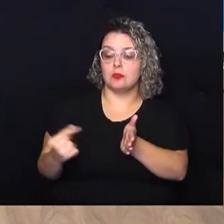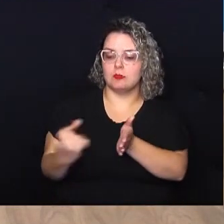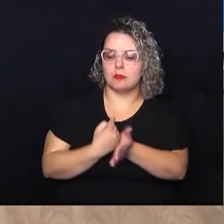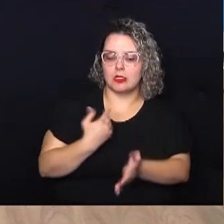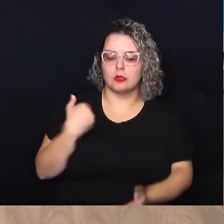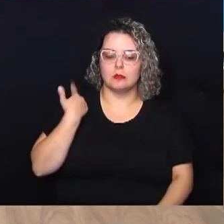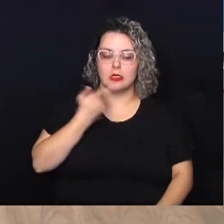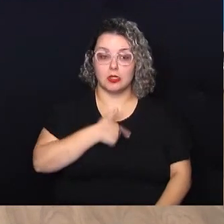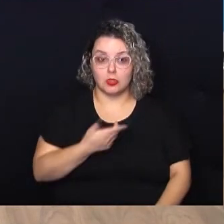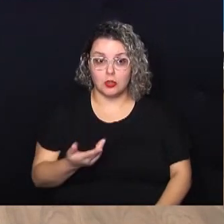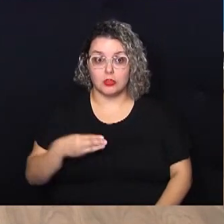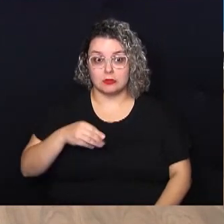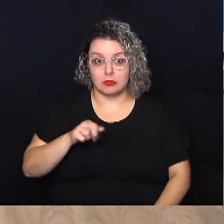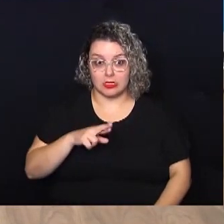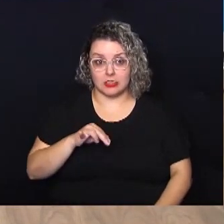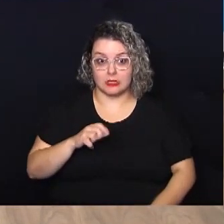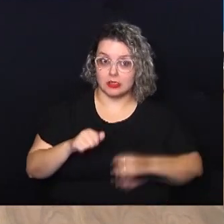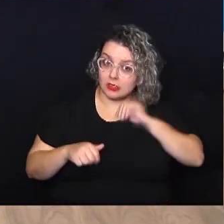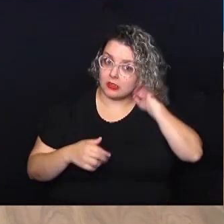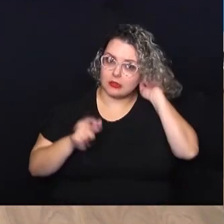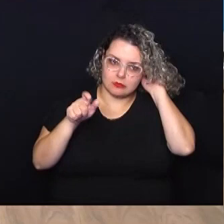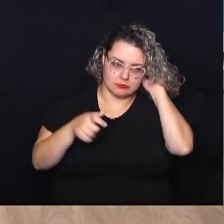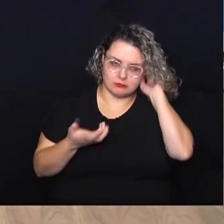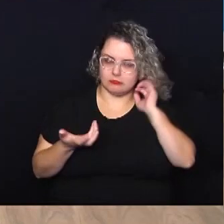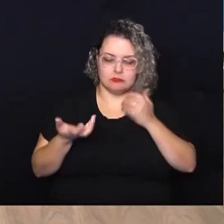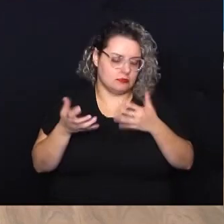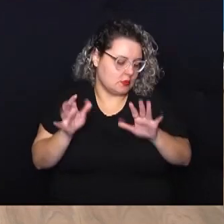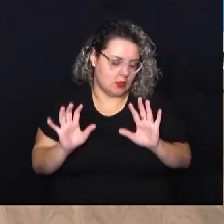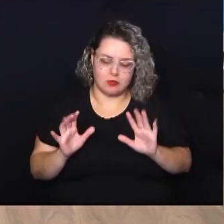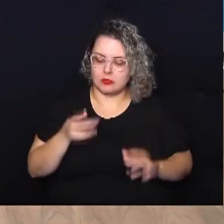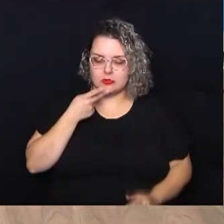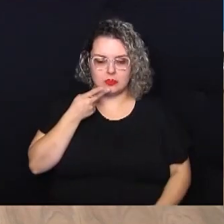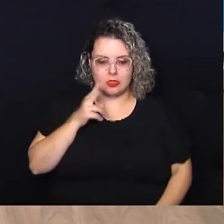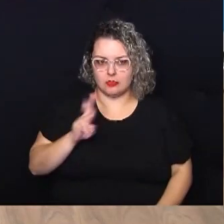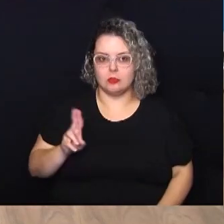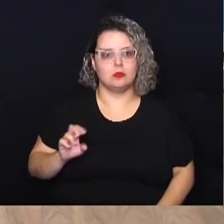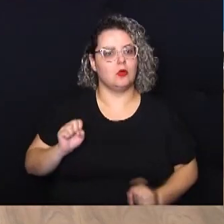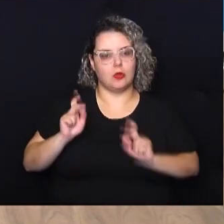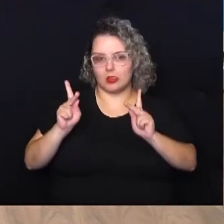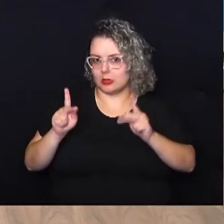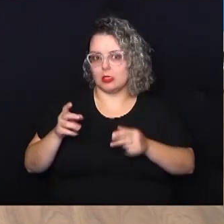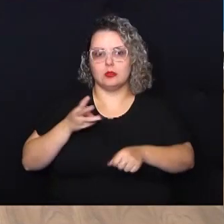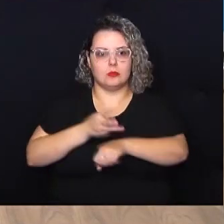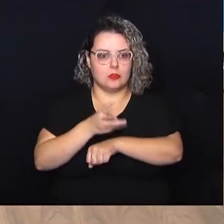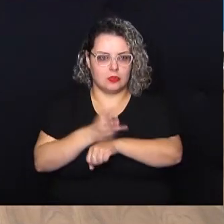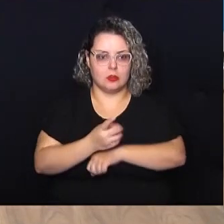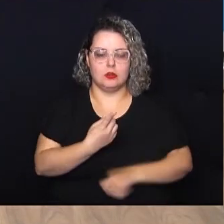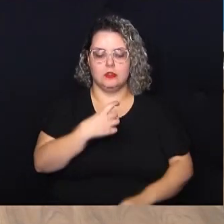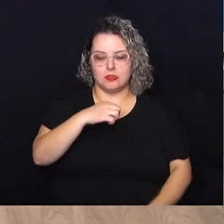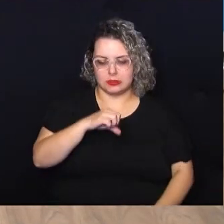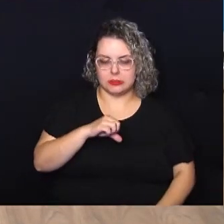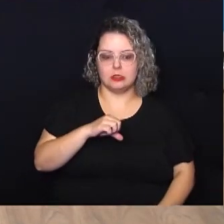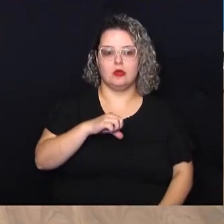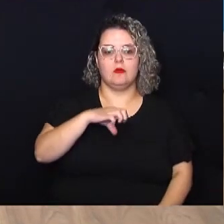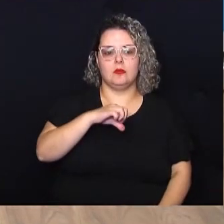para a gente, Mariana. A pessoa ela não quis se identificar, não tem problema, mandou através do nosso WhatsApp, 19, nosso DDD